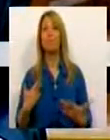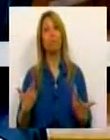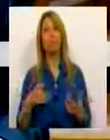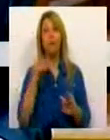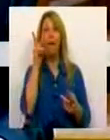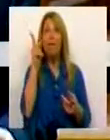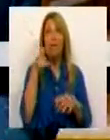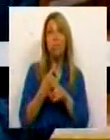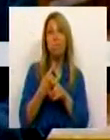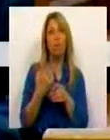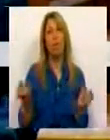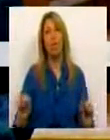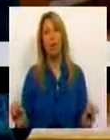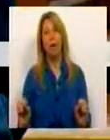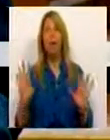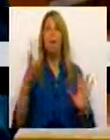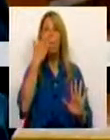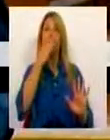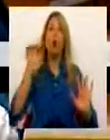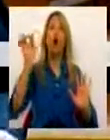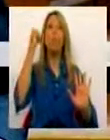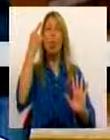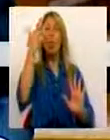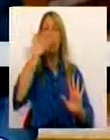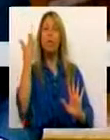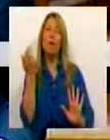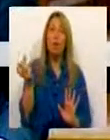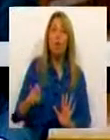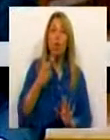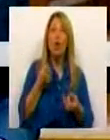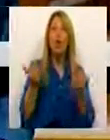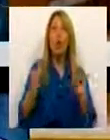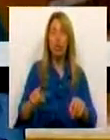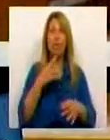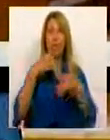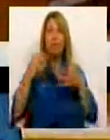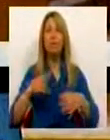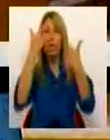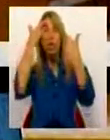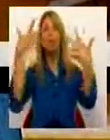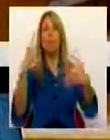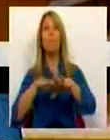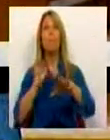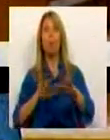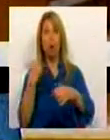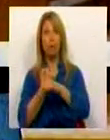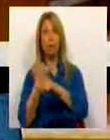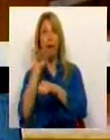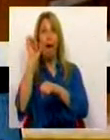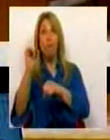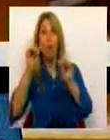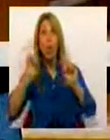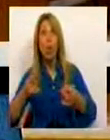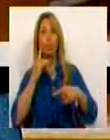nós. Mas se pudessem regressar por um dia, ficariam seguramente surpreendidos com o sucesso da obra que iniciaram.